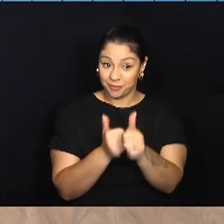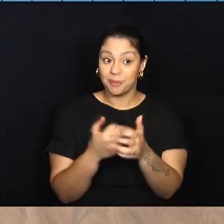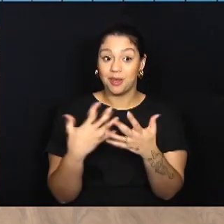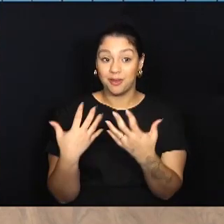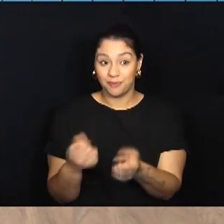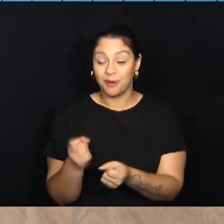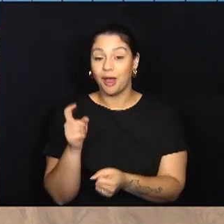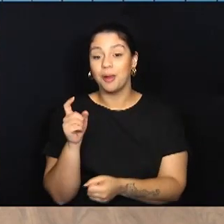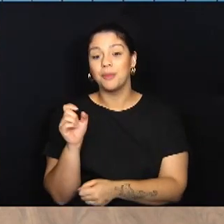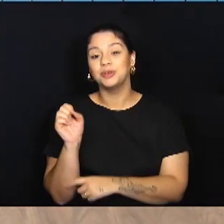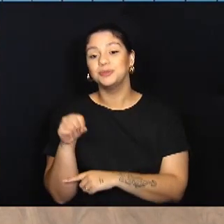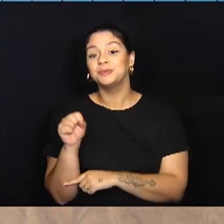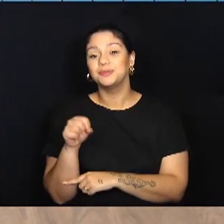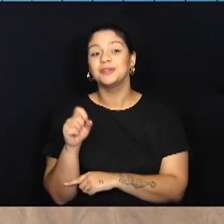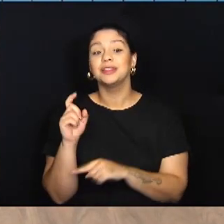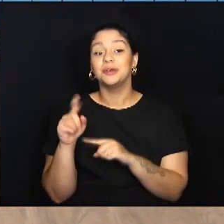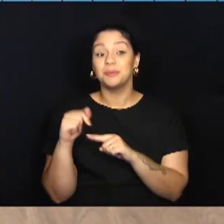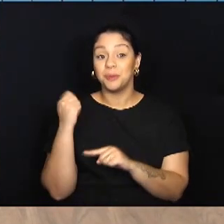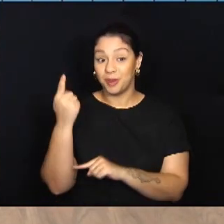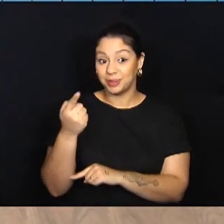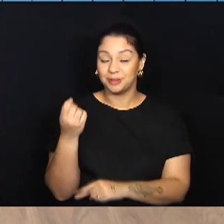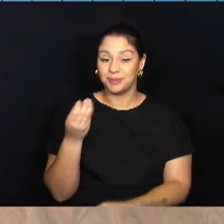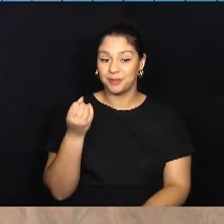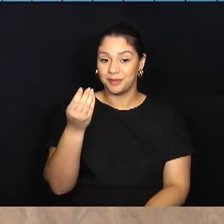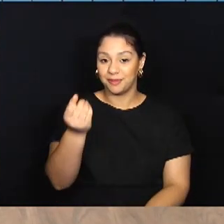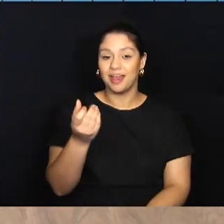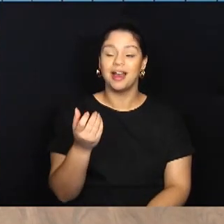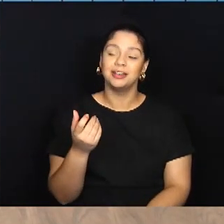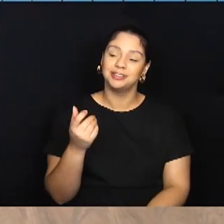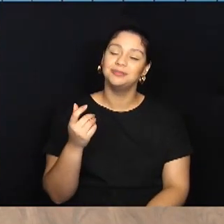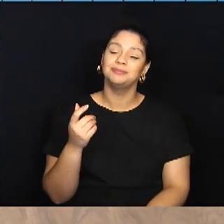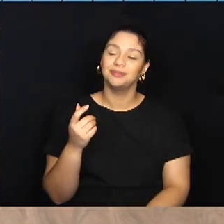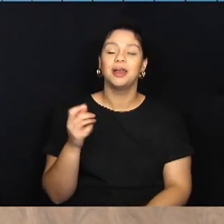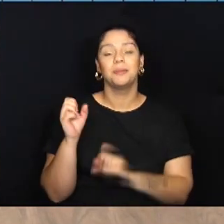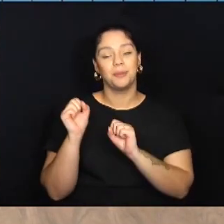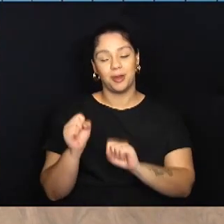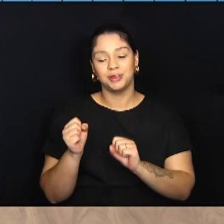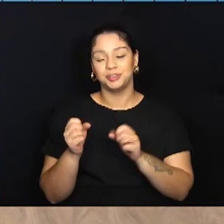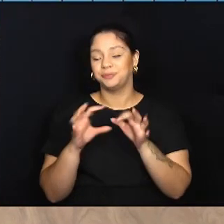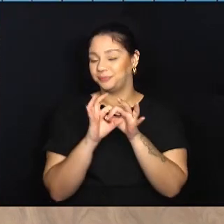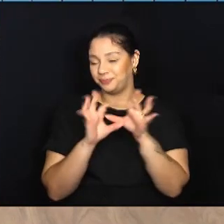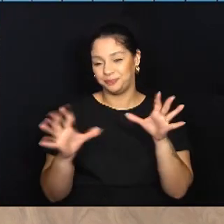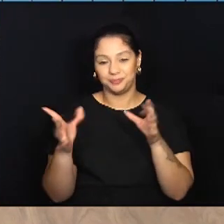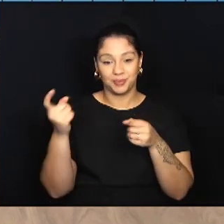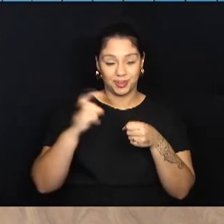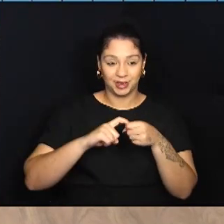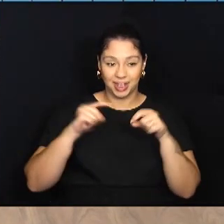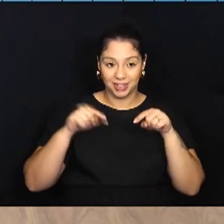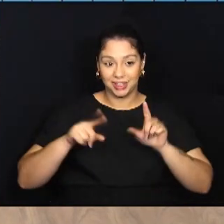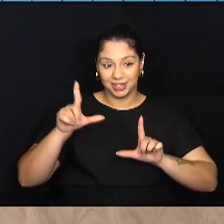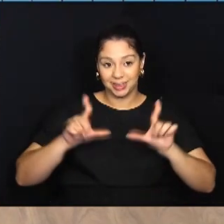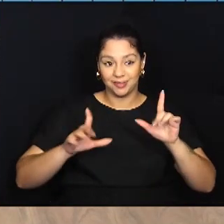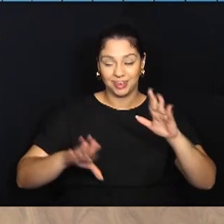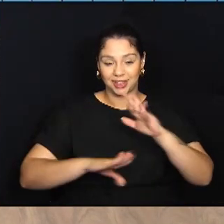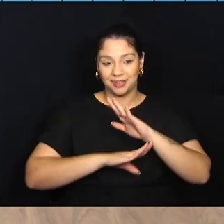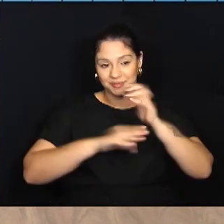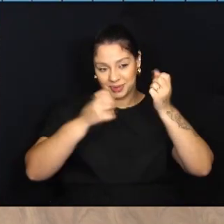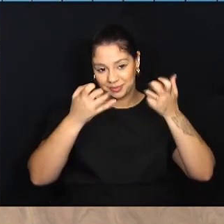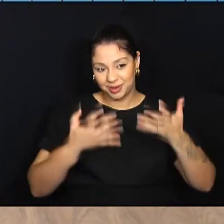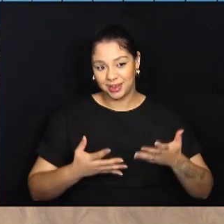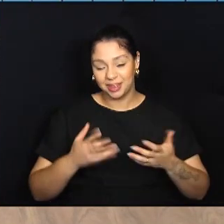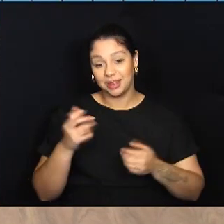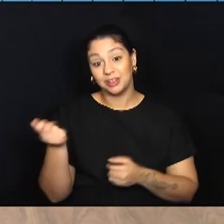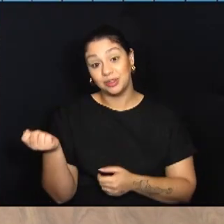Janela Cultural. Próxima expedição, as portas estão abertas aqui da TV Câmara Campinas para vocês contarem aí novos